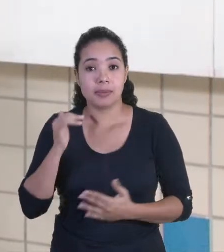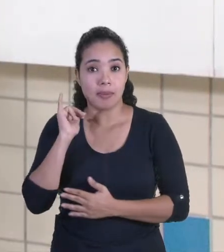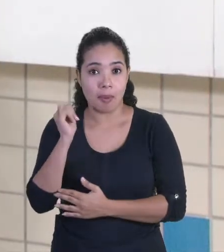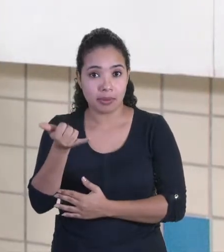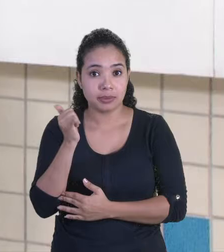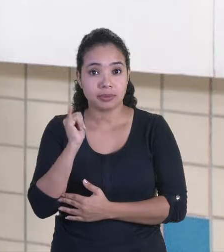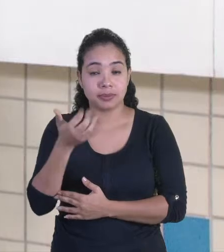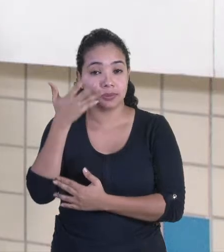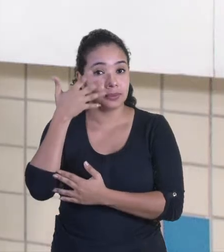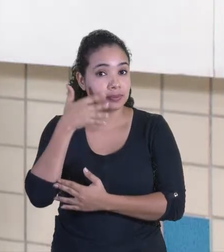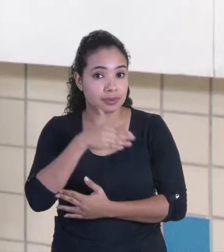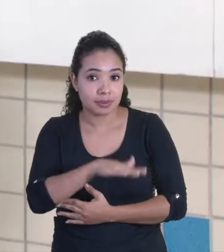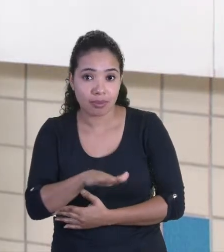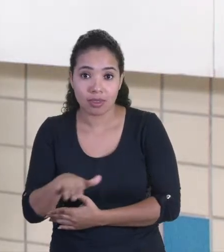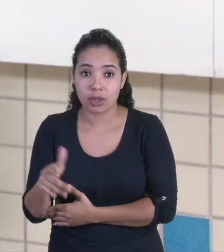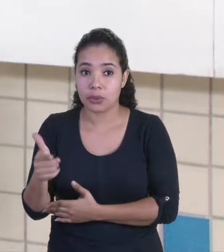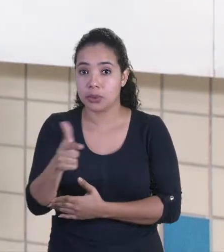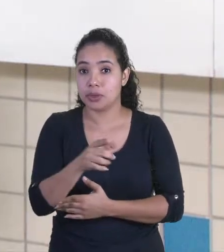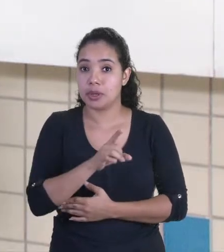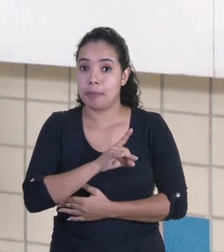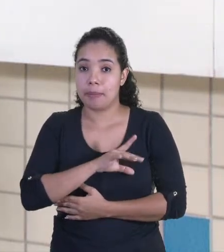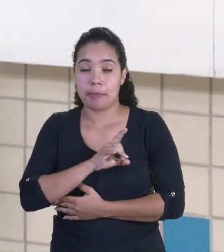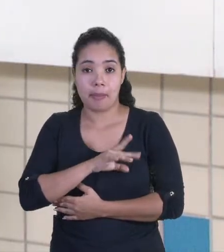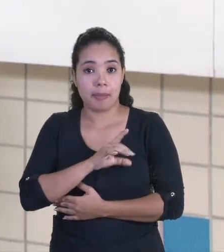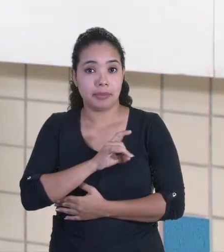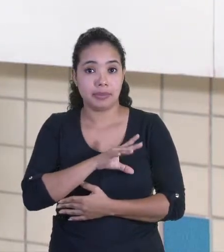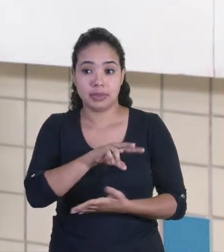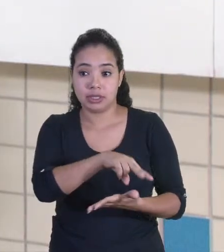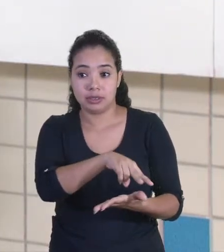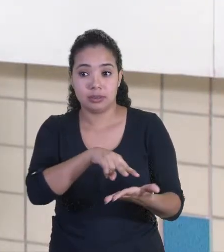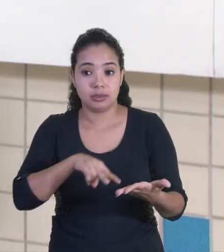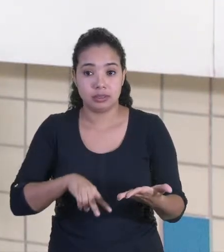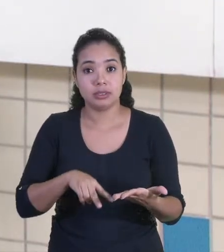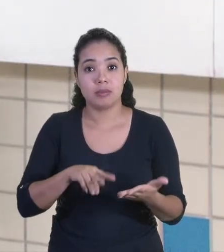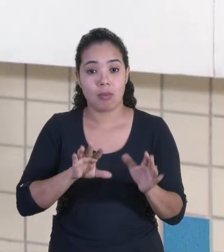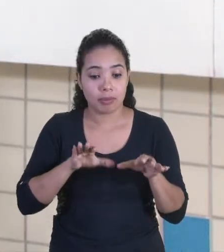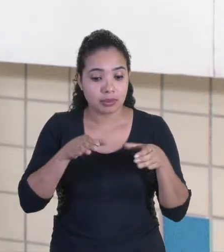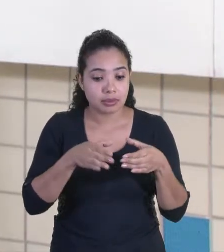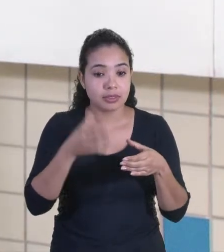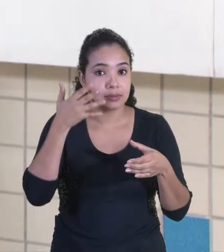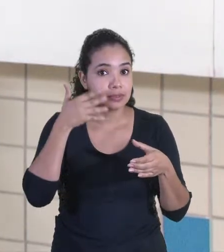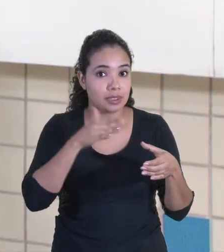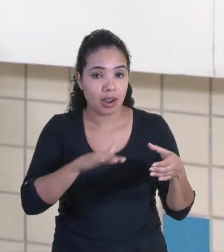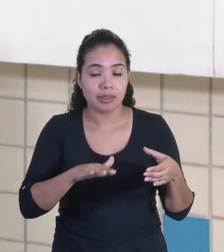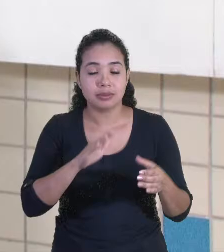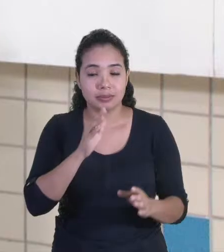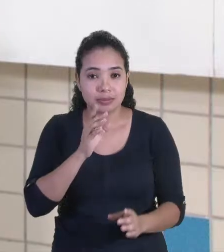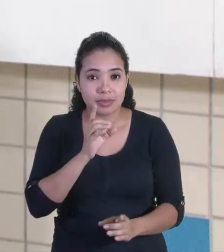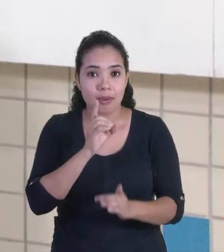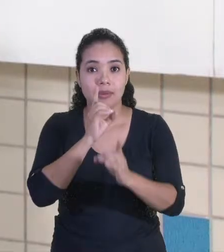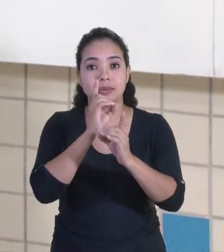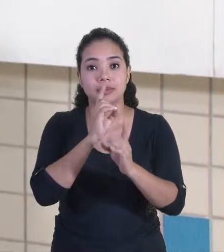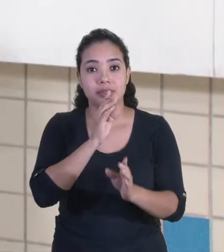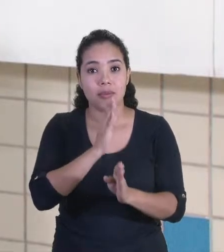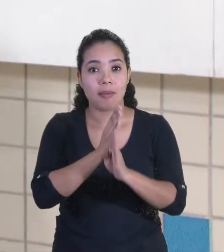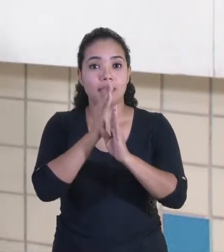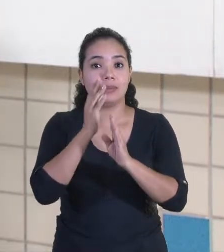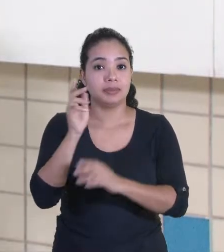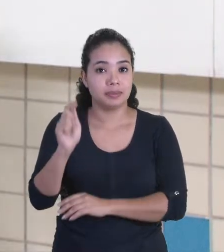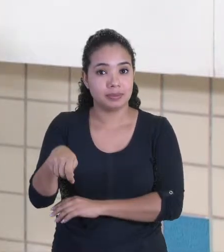em que as crianças não teriam medo de ler, com caráter infantil. Foi assim que surgiu os contos de